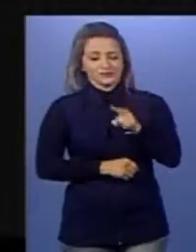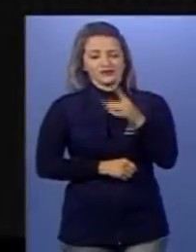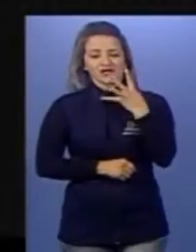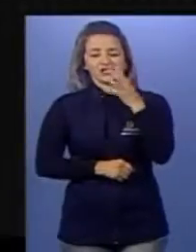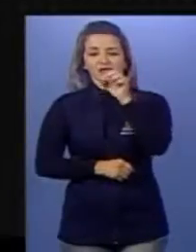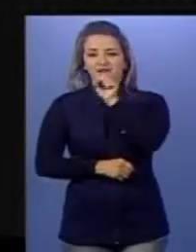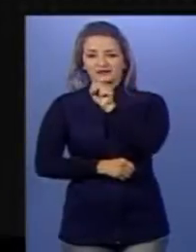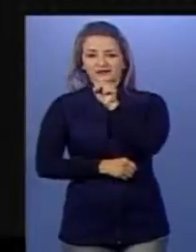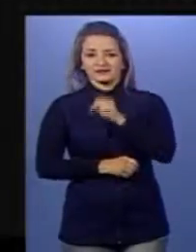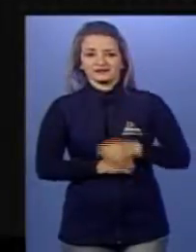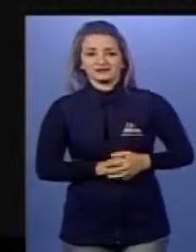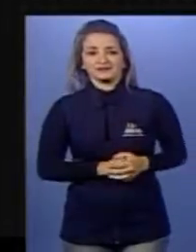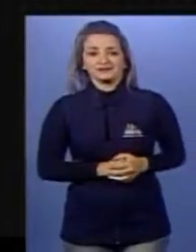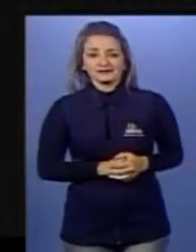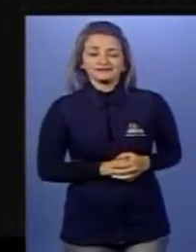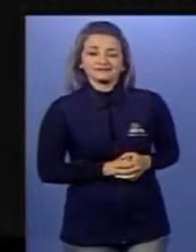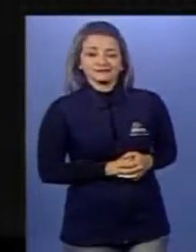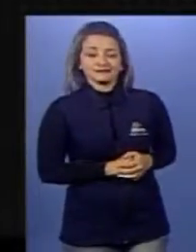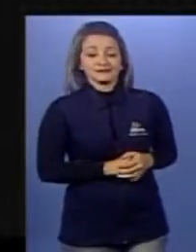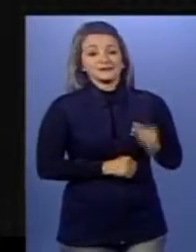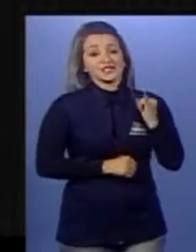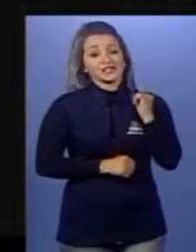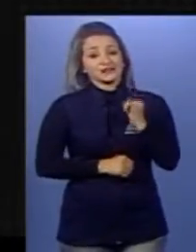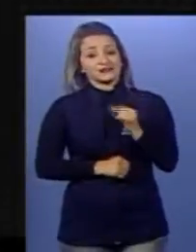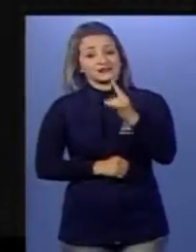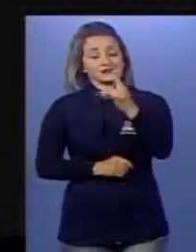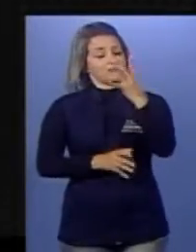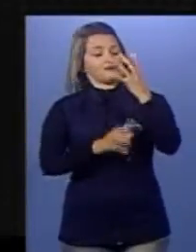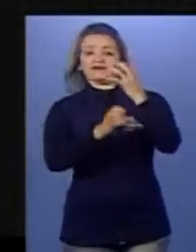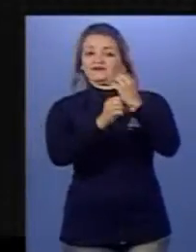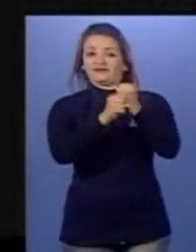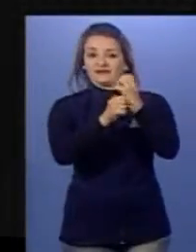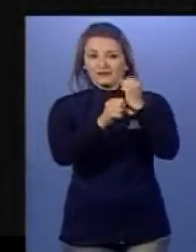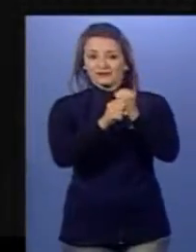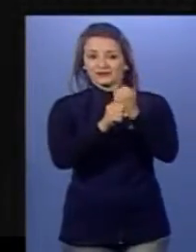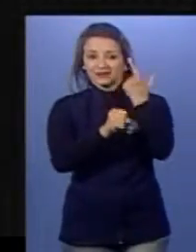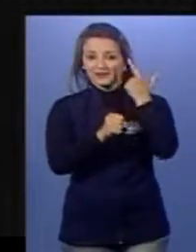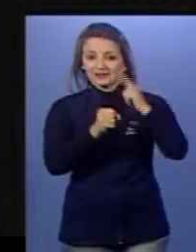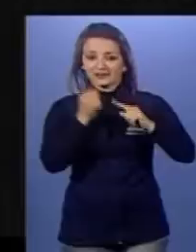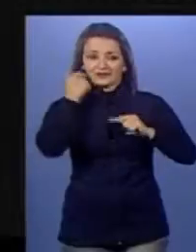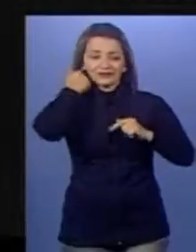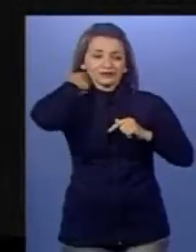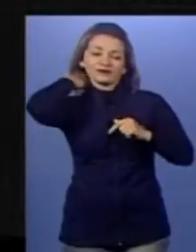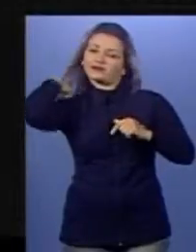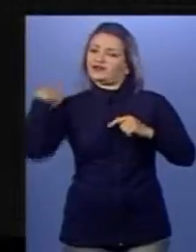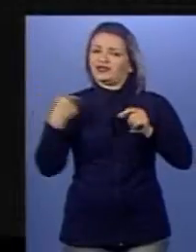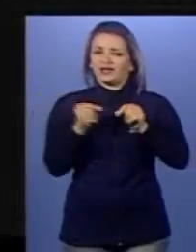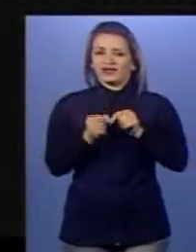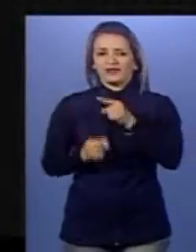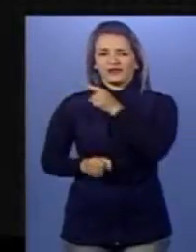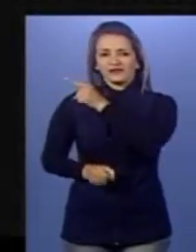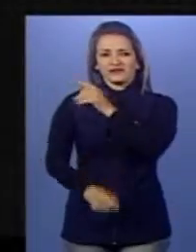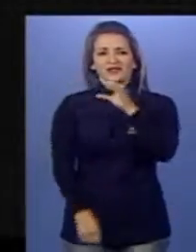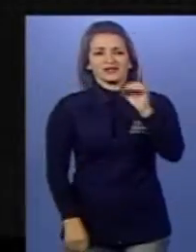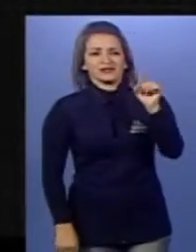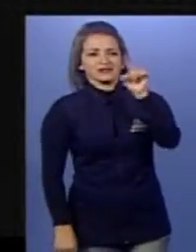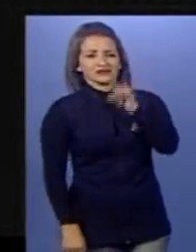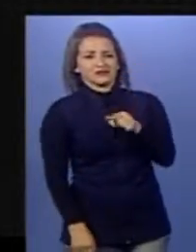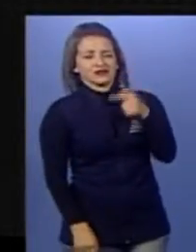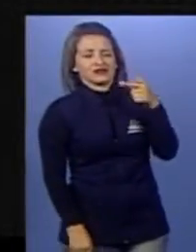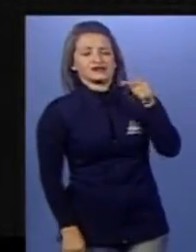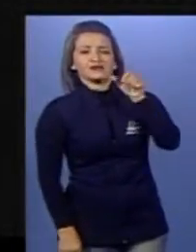48 que mais se você calcular cadê na verdade é que eu fiz com 10 78